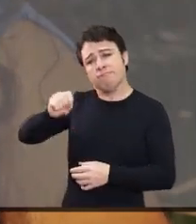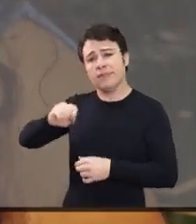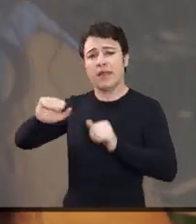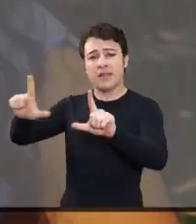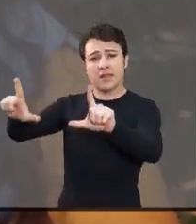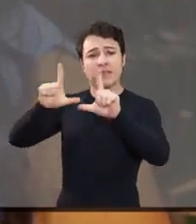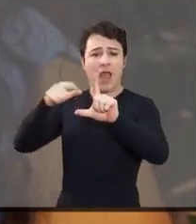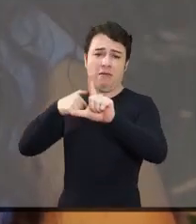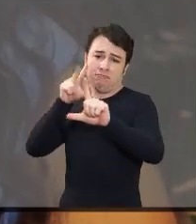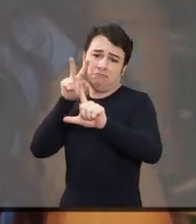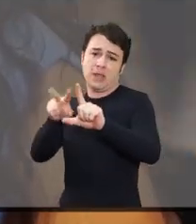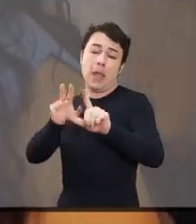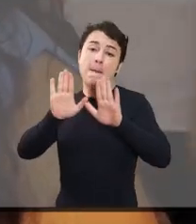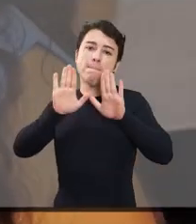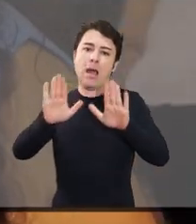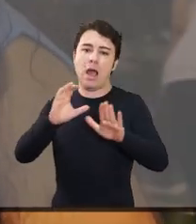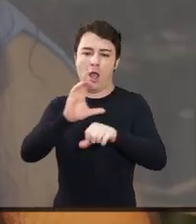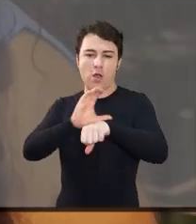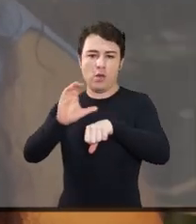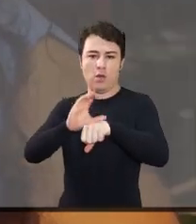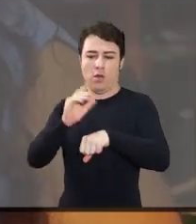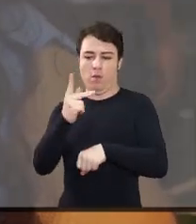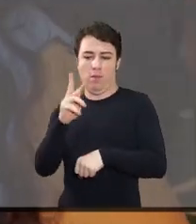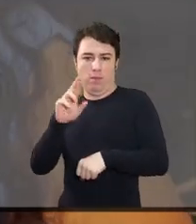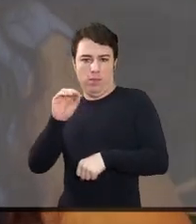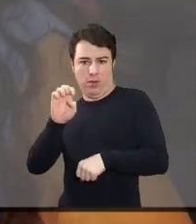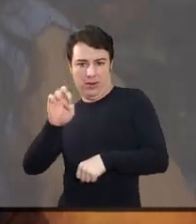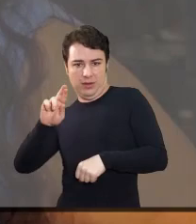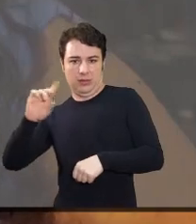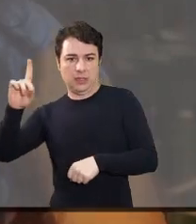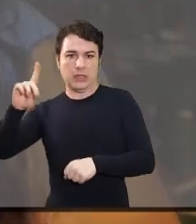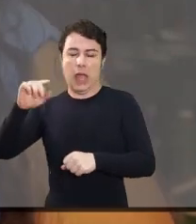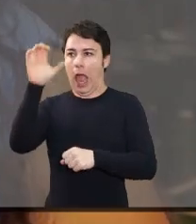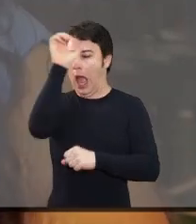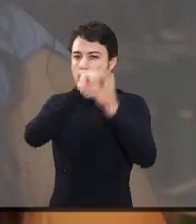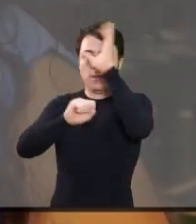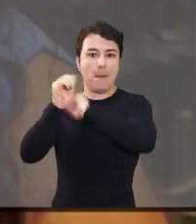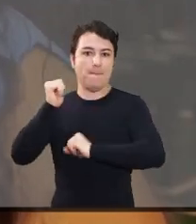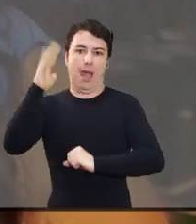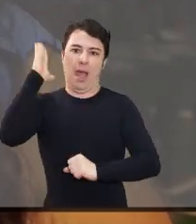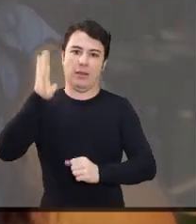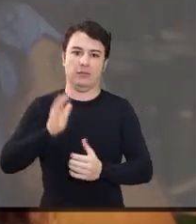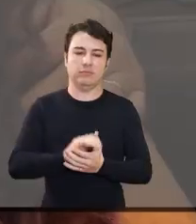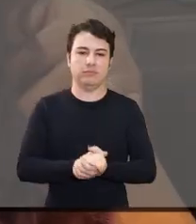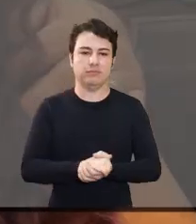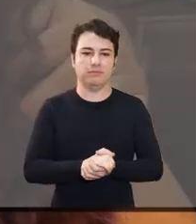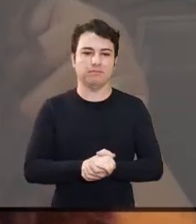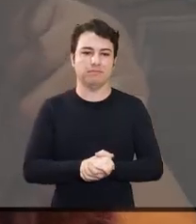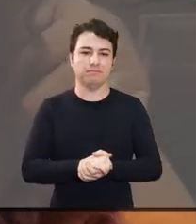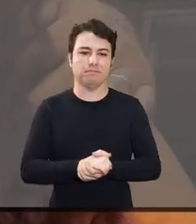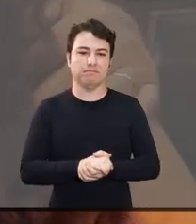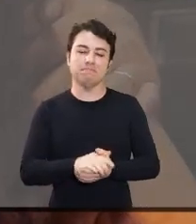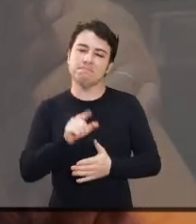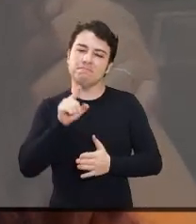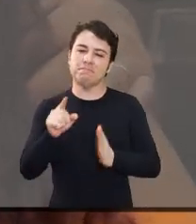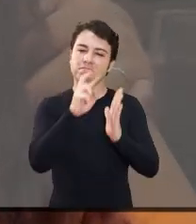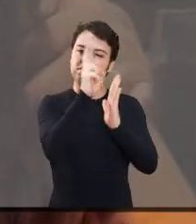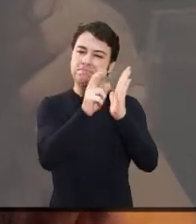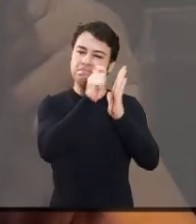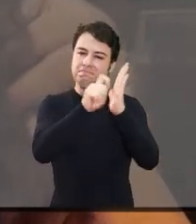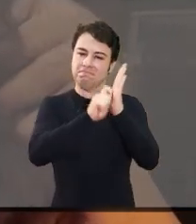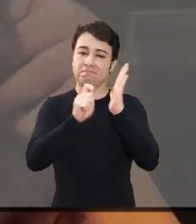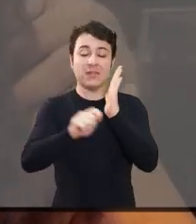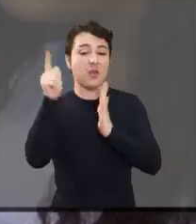antes? Sim, na televisão, mas com o ProERD a gente se aprofunda no assunto. Ela recebeu um prêmio pela